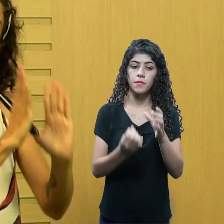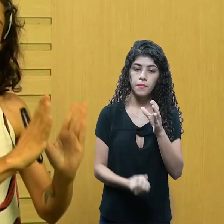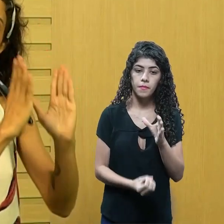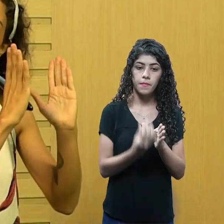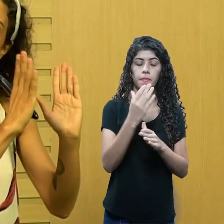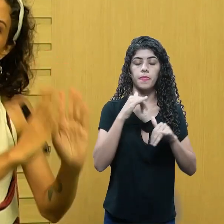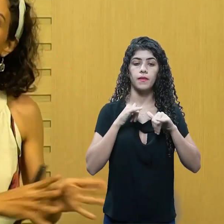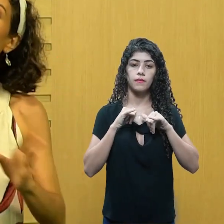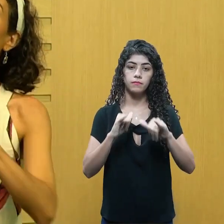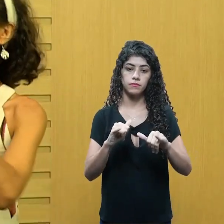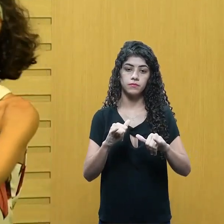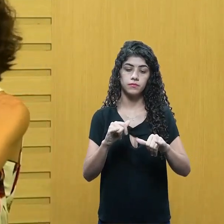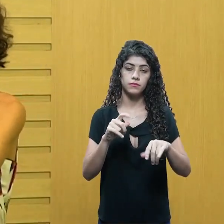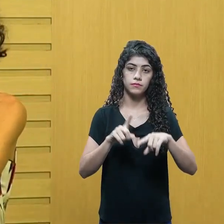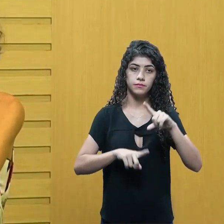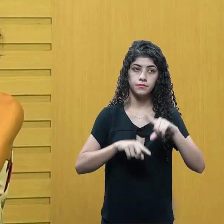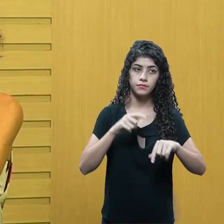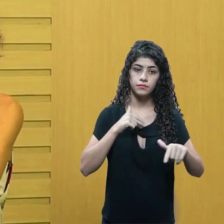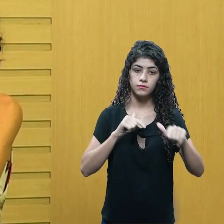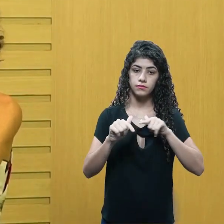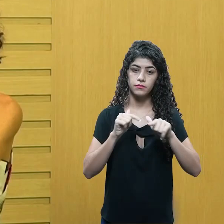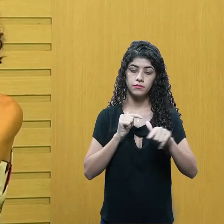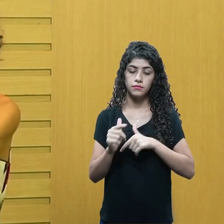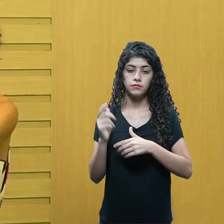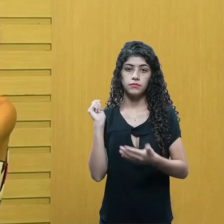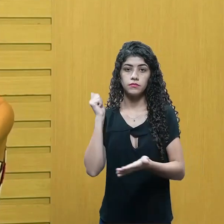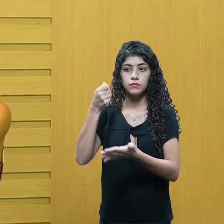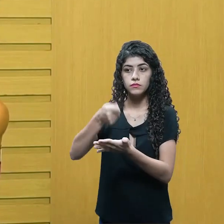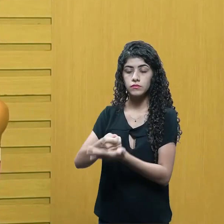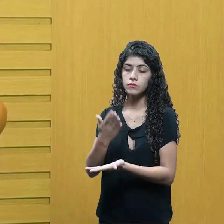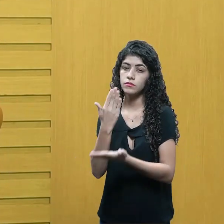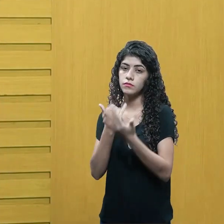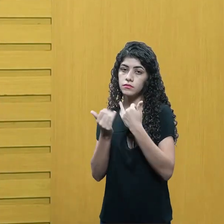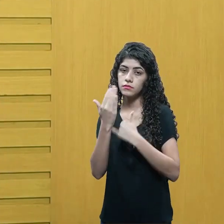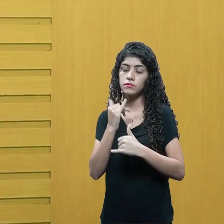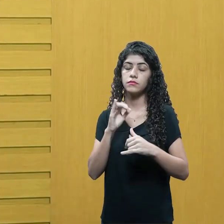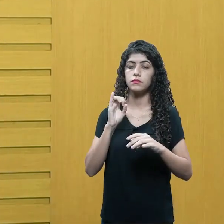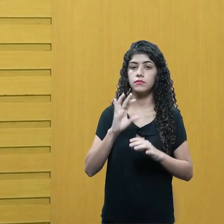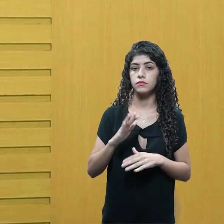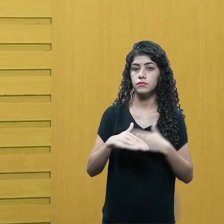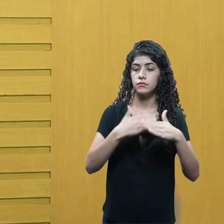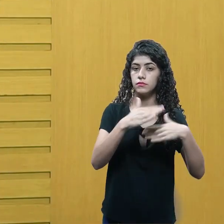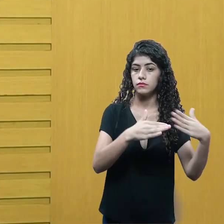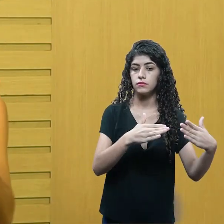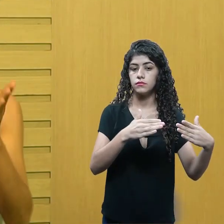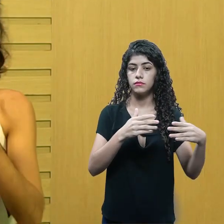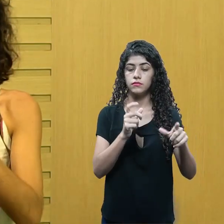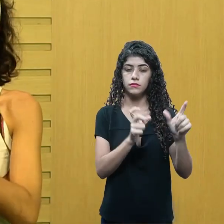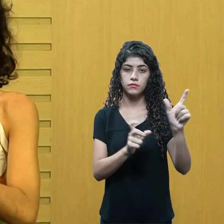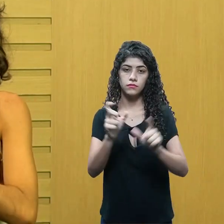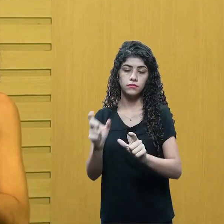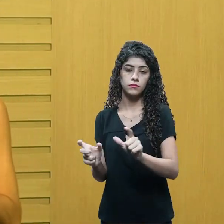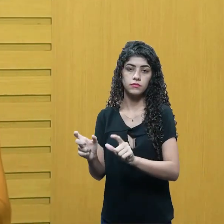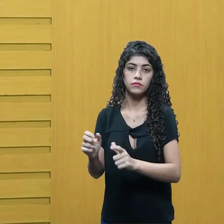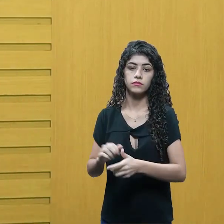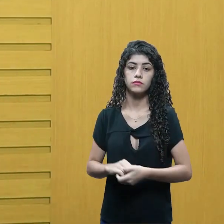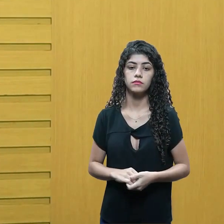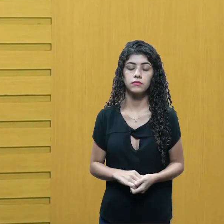pelo serviço de produção, o supermercado vai ser pago pelo serviço de compra de alimentos, despesas, e assim